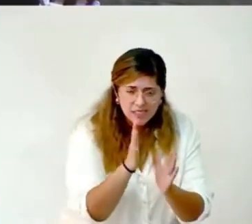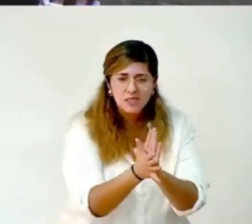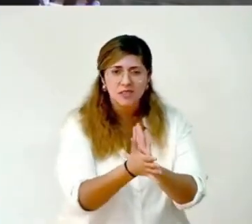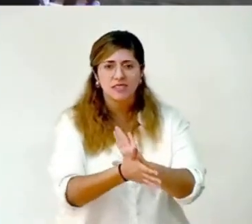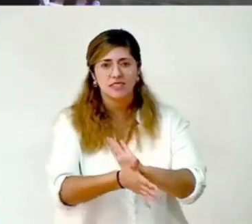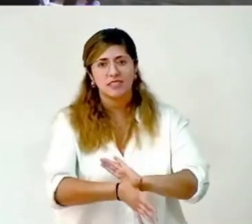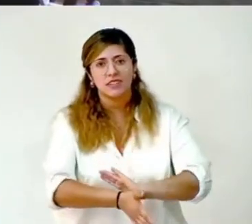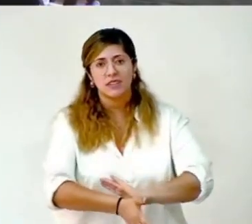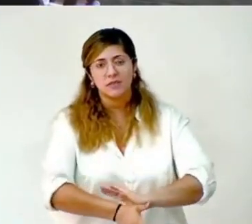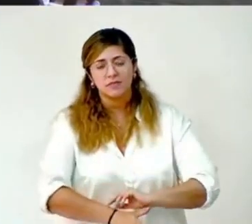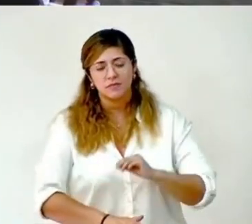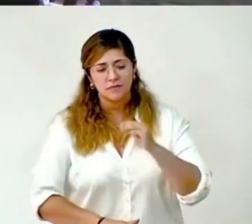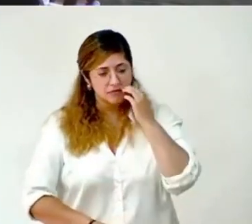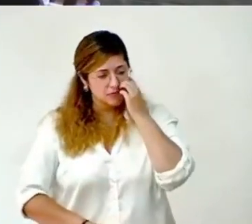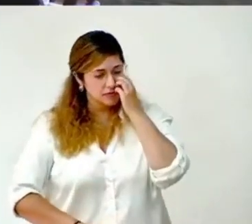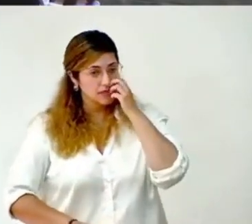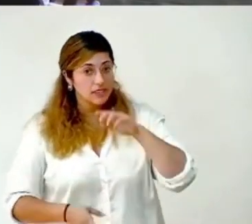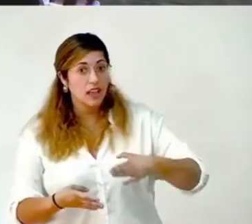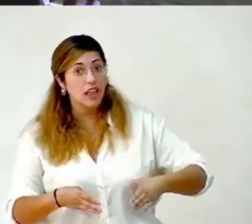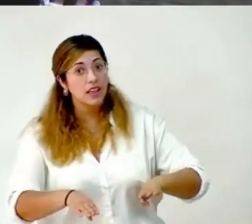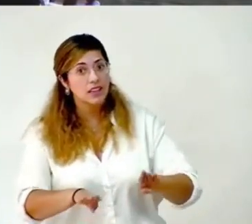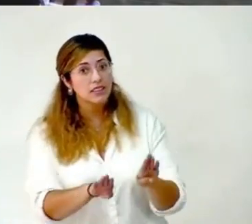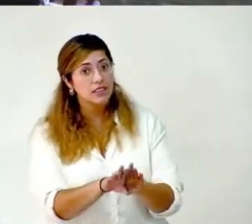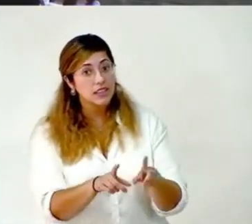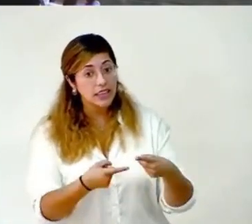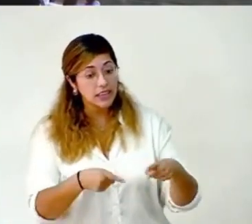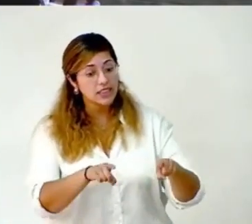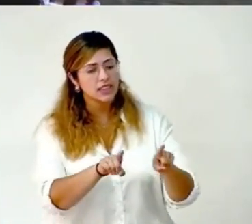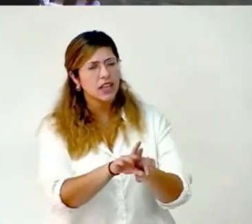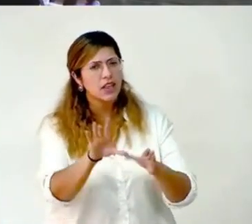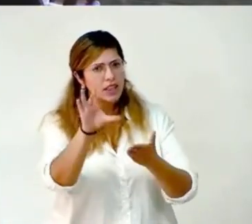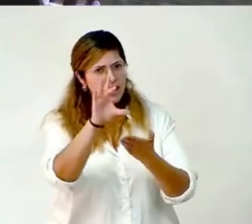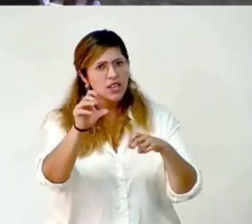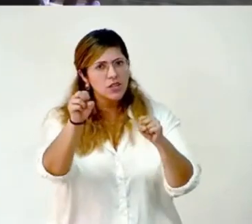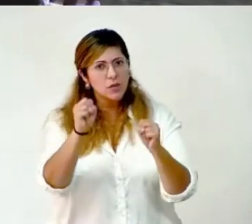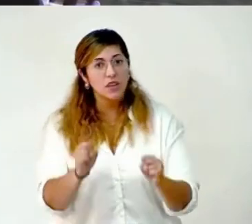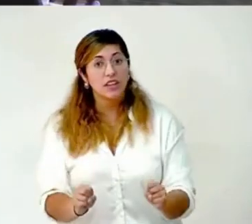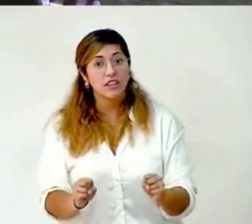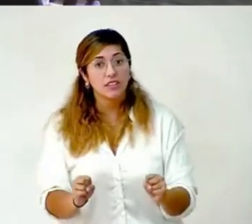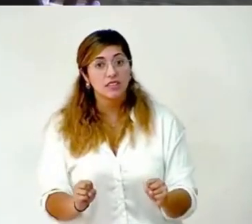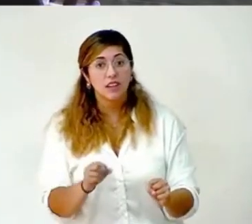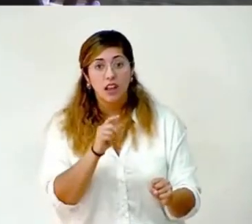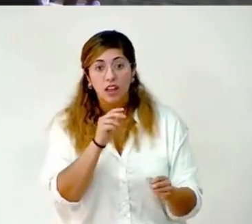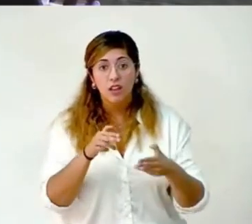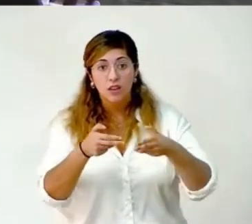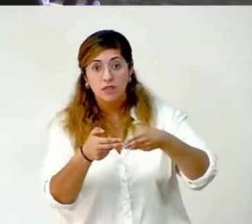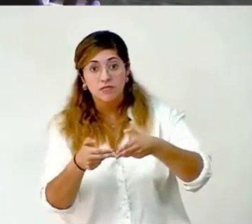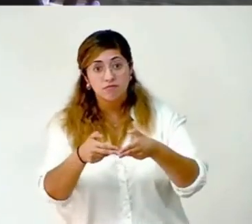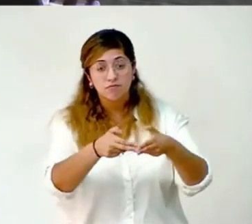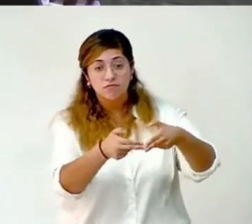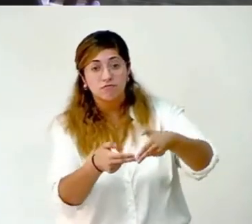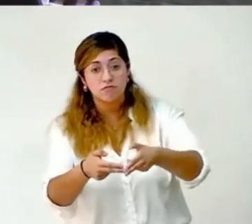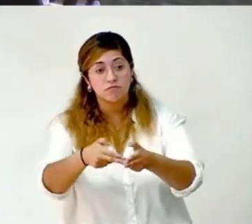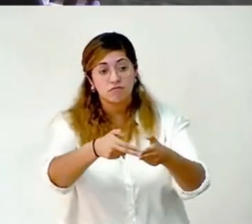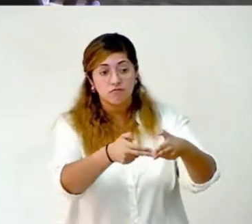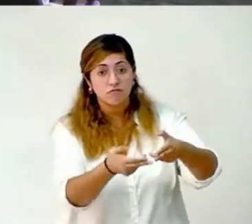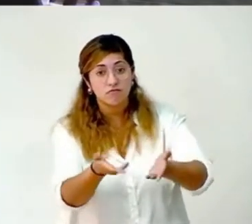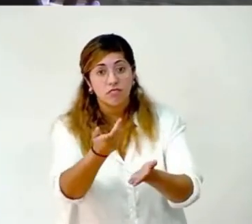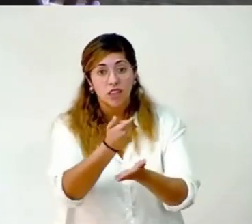Deus poderia colocar um ponto final nas águas do julgamento.